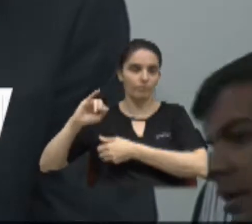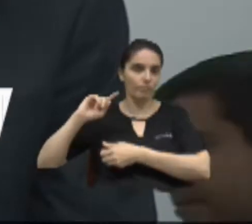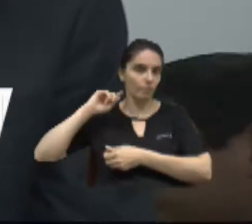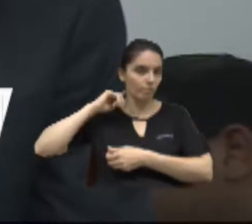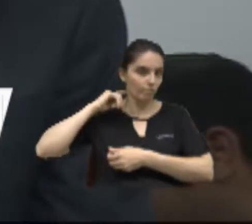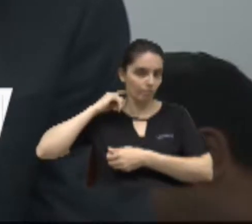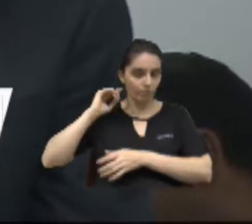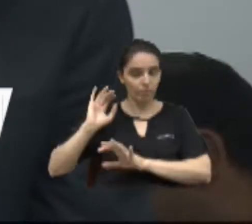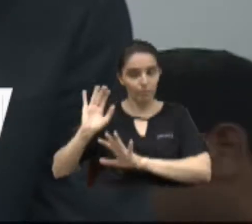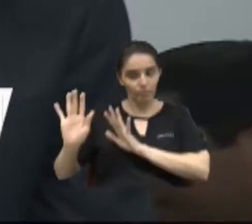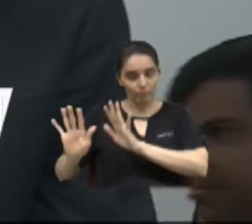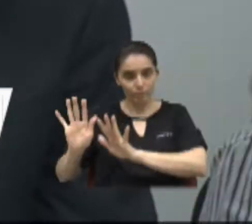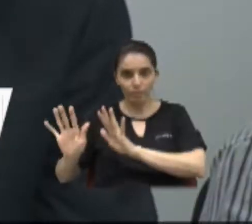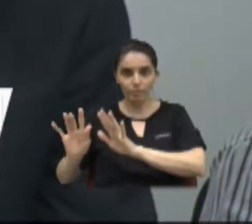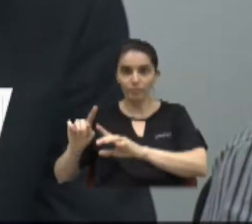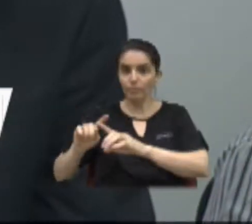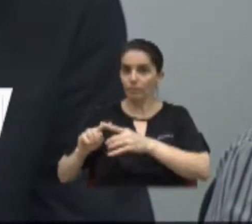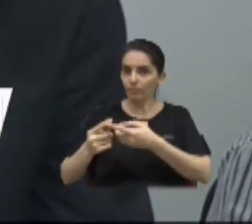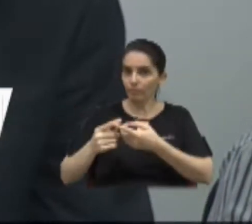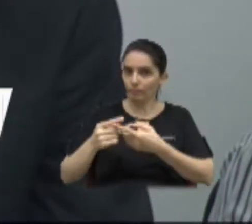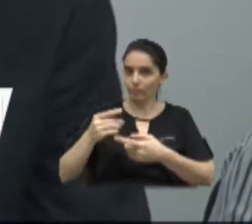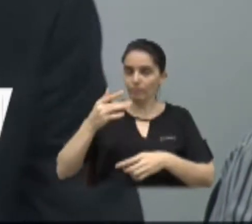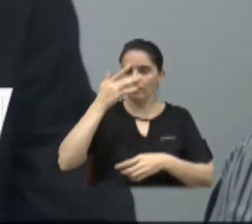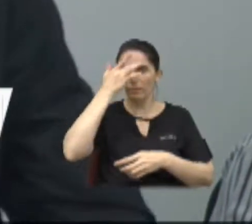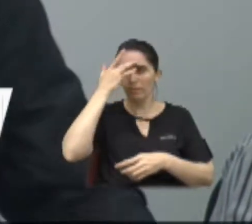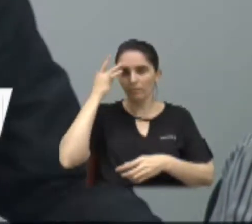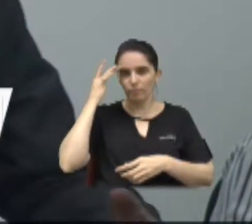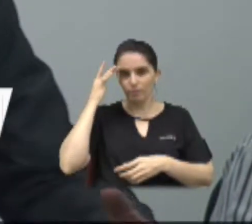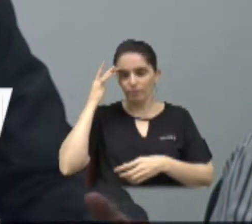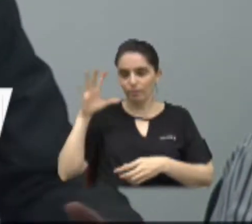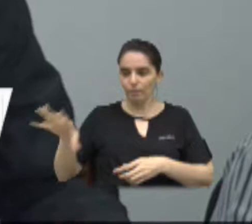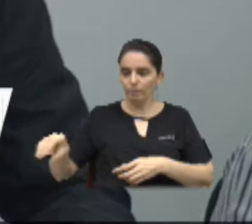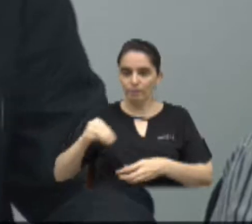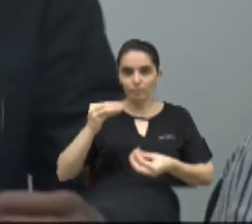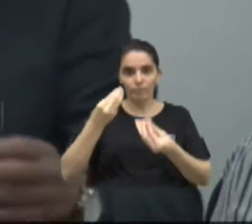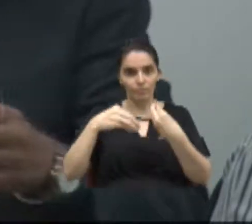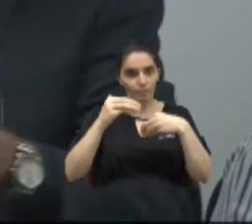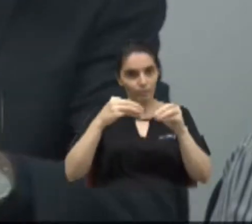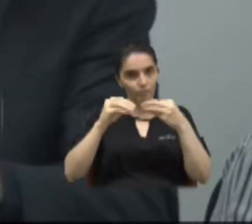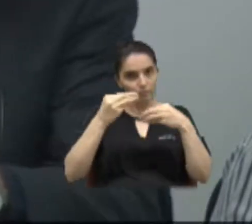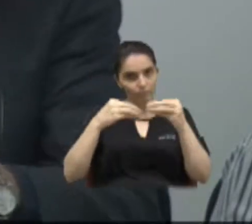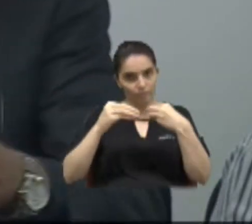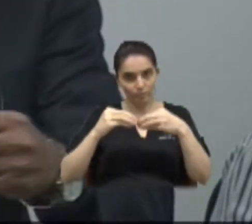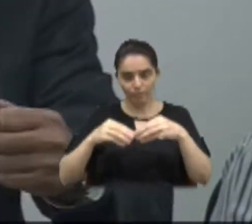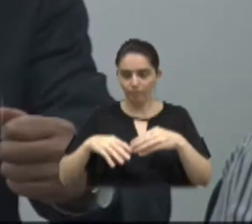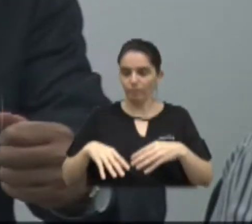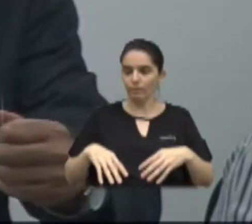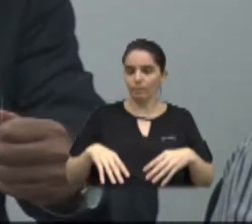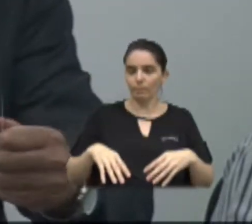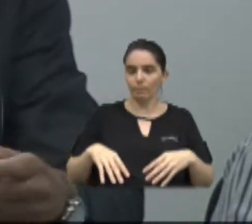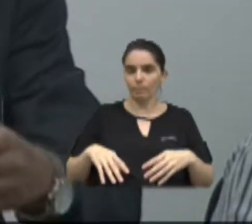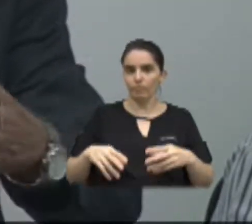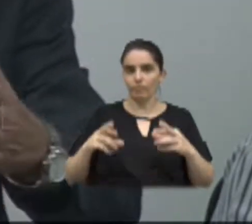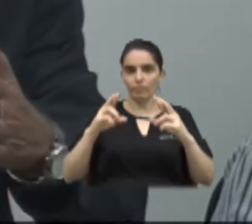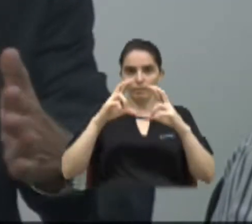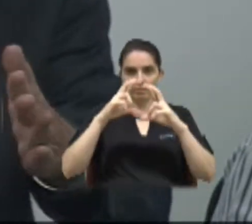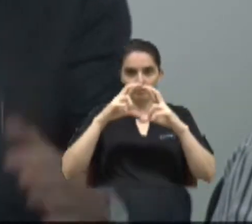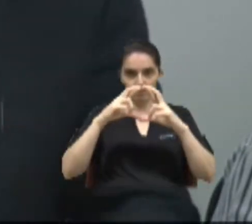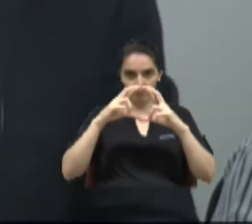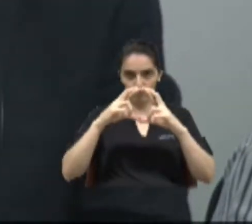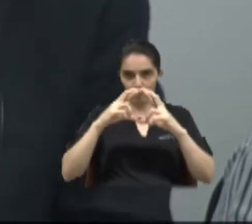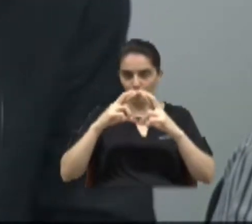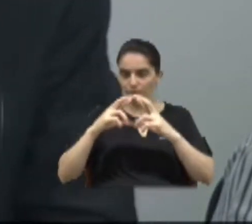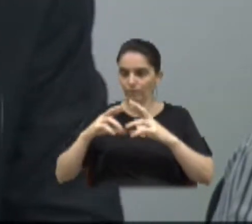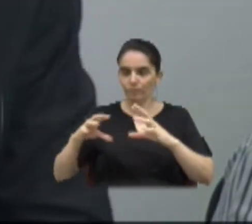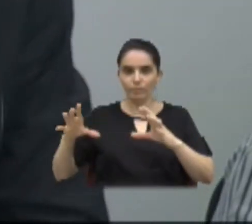as pessoas que cuidam de recicláveis, elas vão até essa caçamba e desfazem os sacos, que às vezes estão